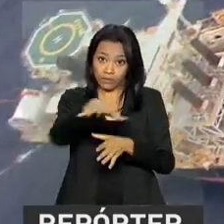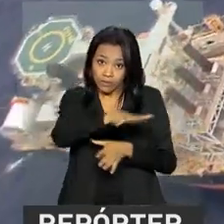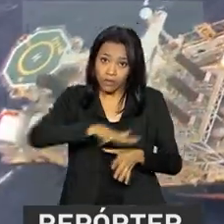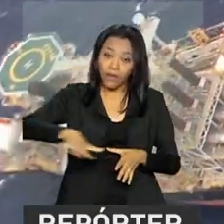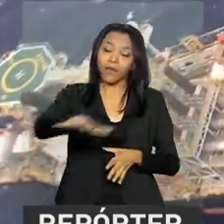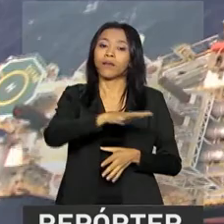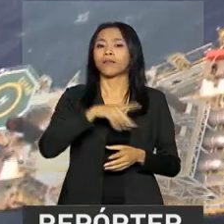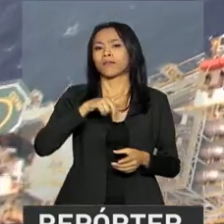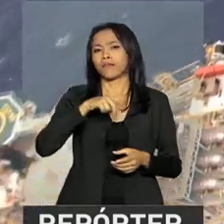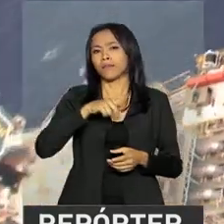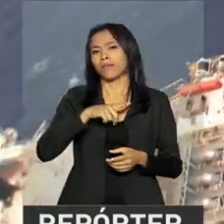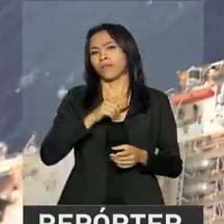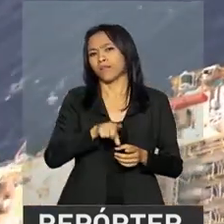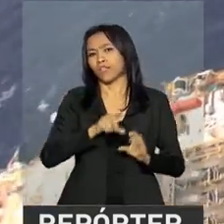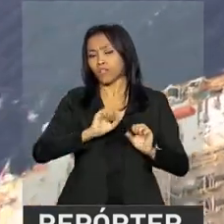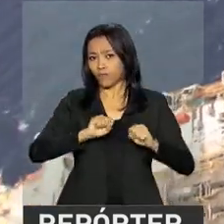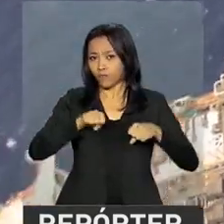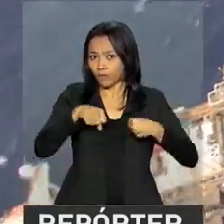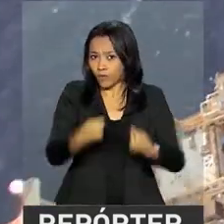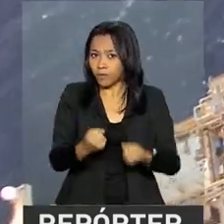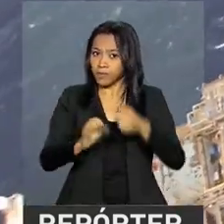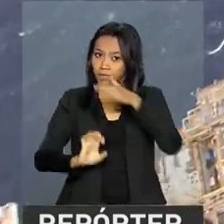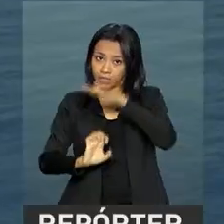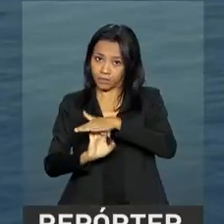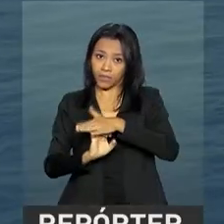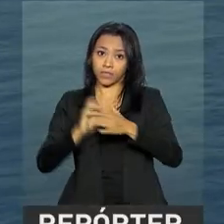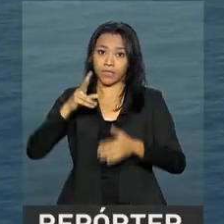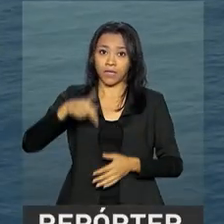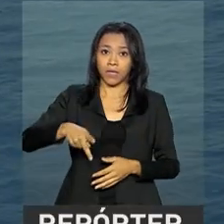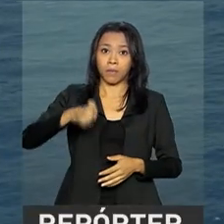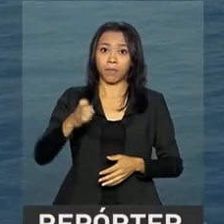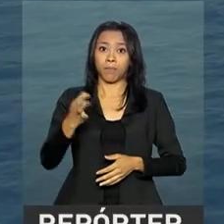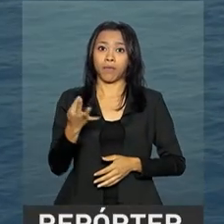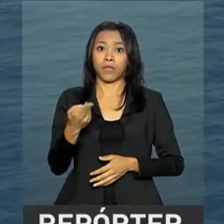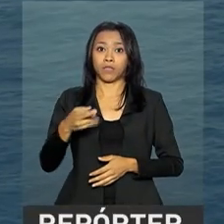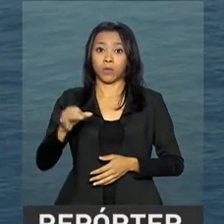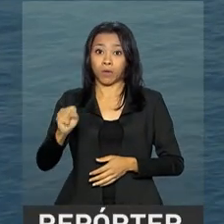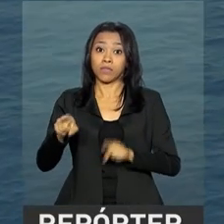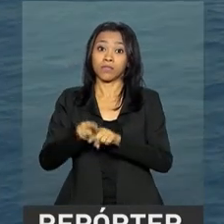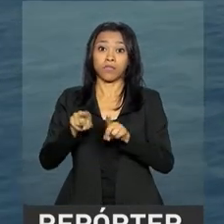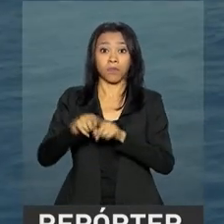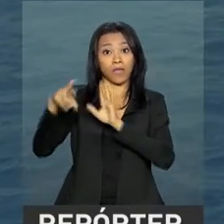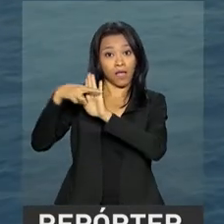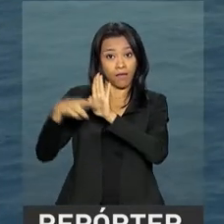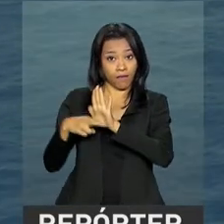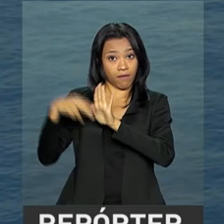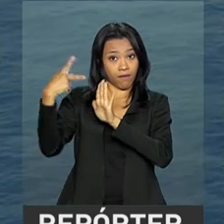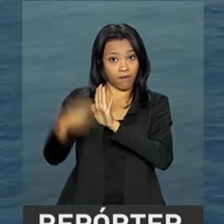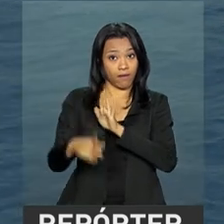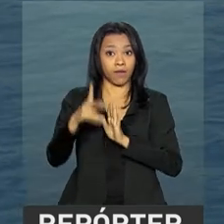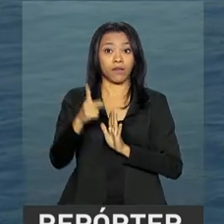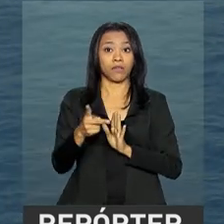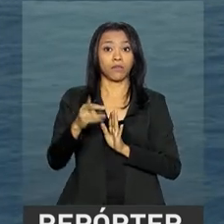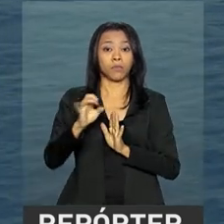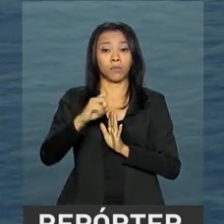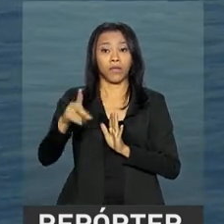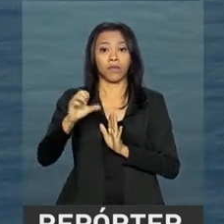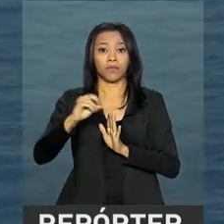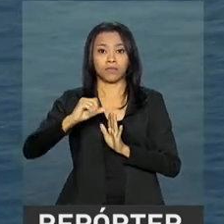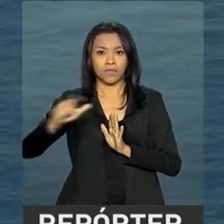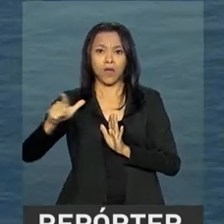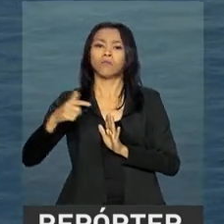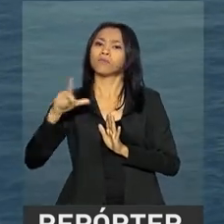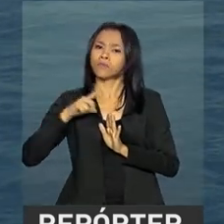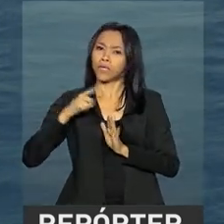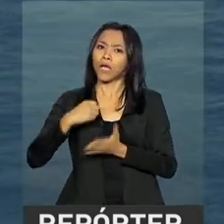incluem desde o fortalecimento da petrobrás até alterações no marco regulatório do pré sal tem levado o país a avançar na produção